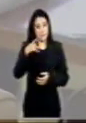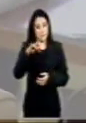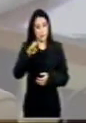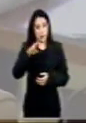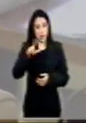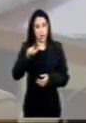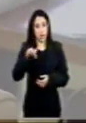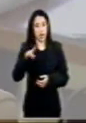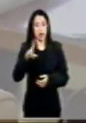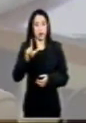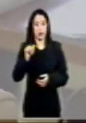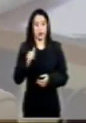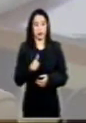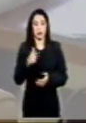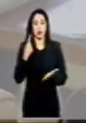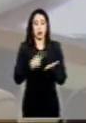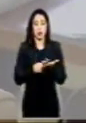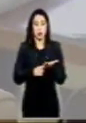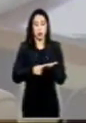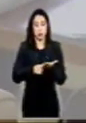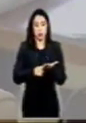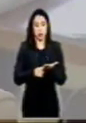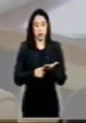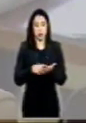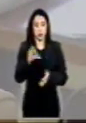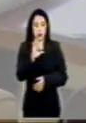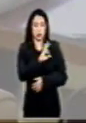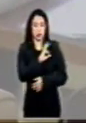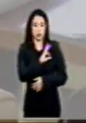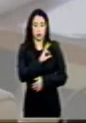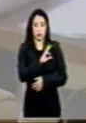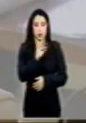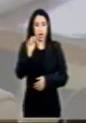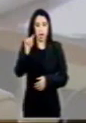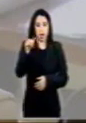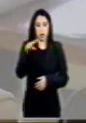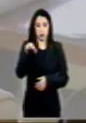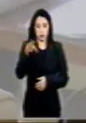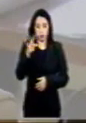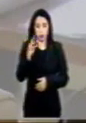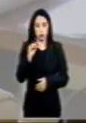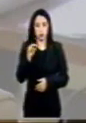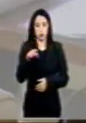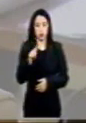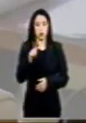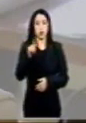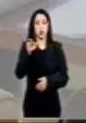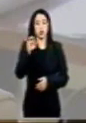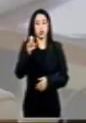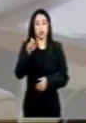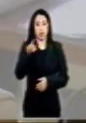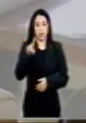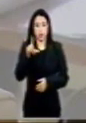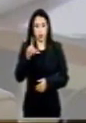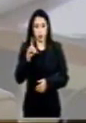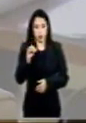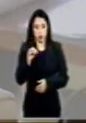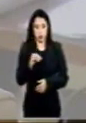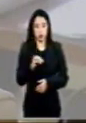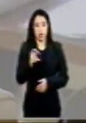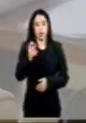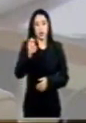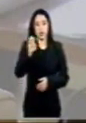novamente cumpridas pelos policiais Antônio Tavares dos Santos Neto, Geraldo César de Deus de Oliveira e Everton